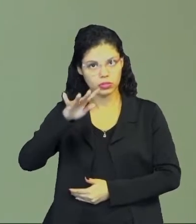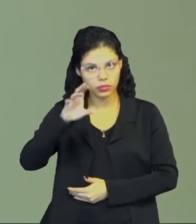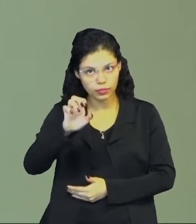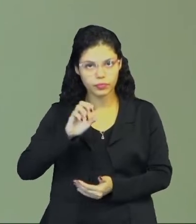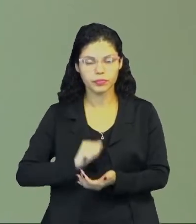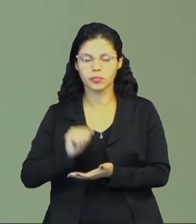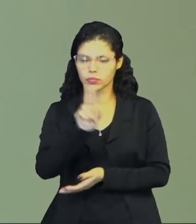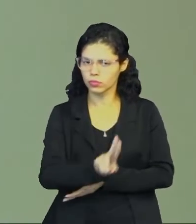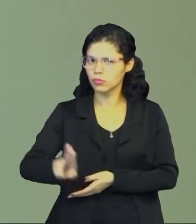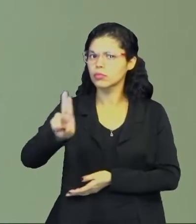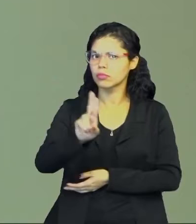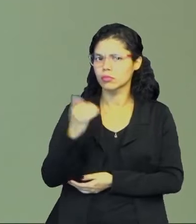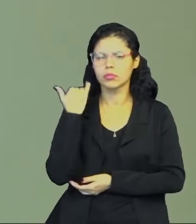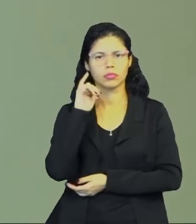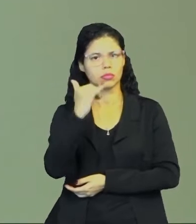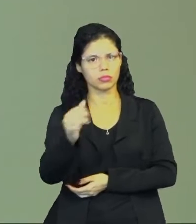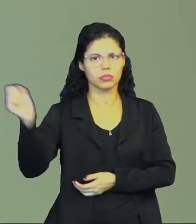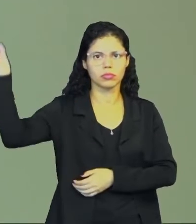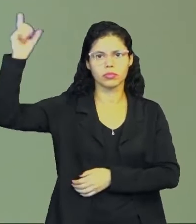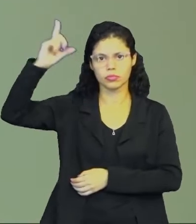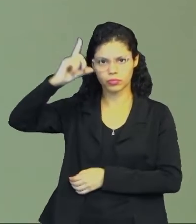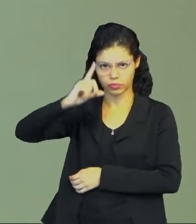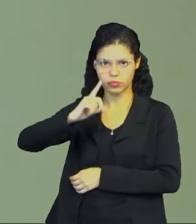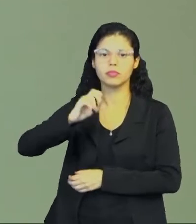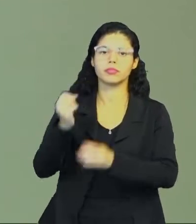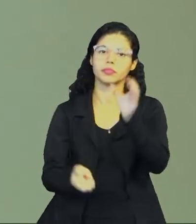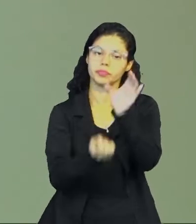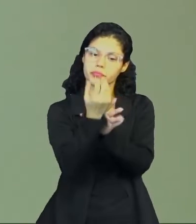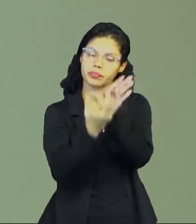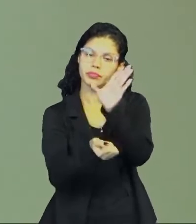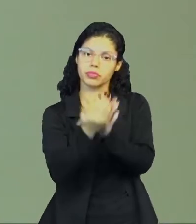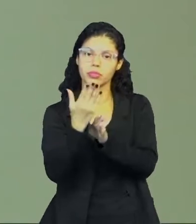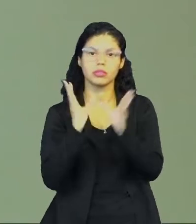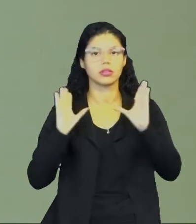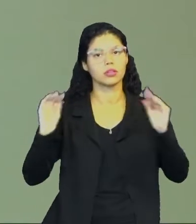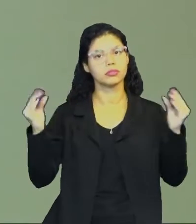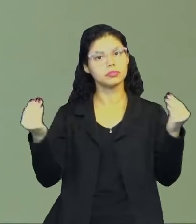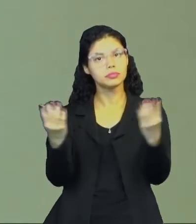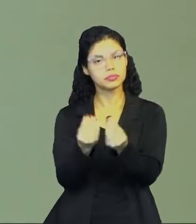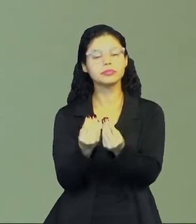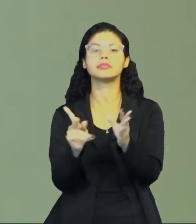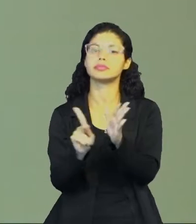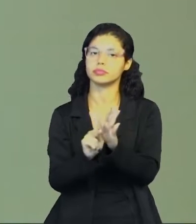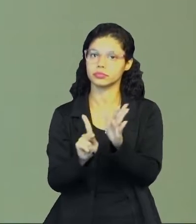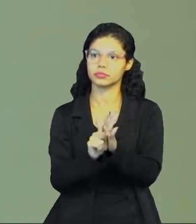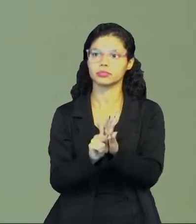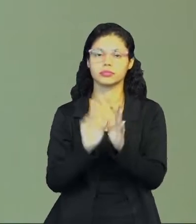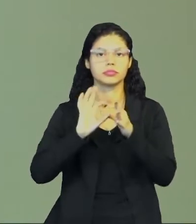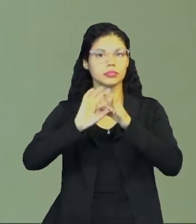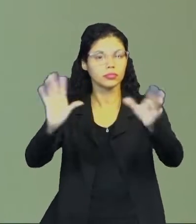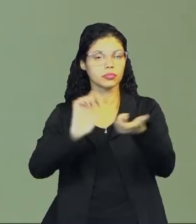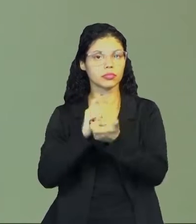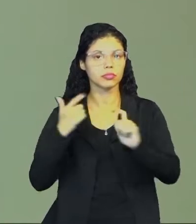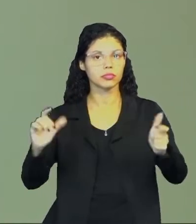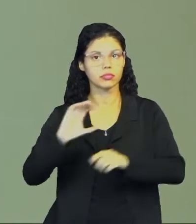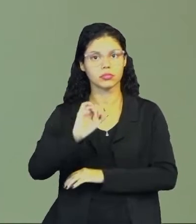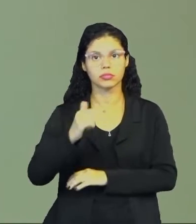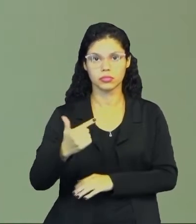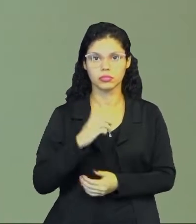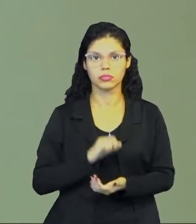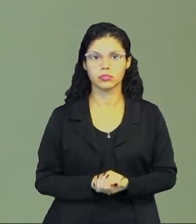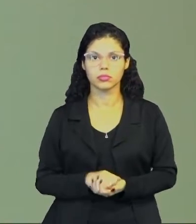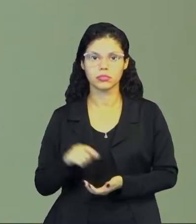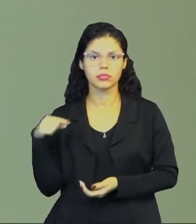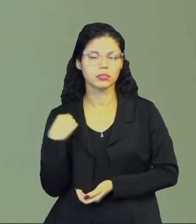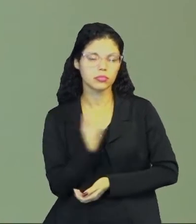em que eles utilizam a energia solar para produzir, então, substâncias orgânicas e também liberar grande parte do oxigênio